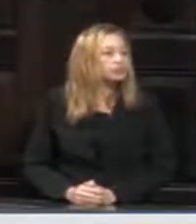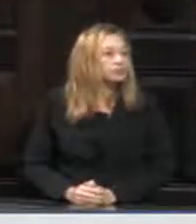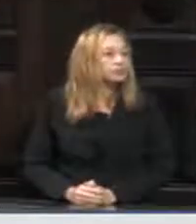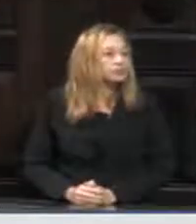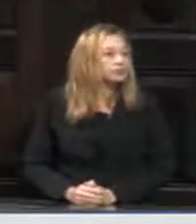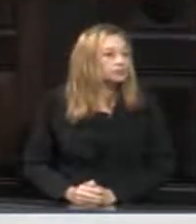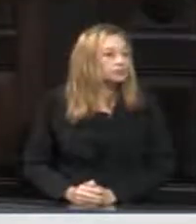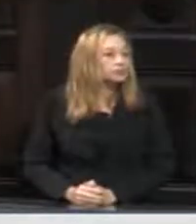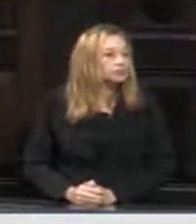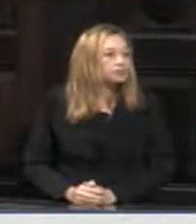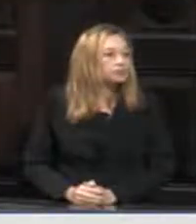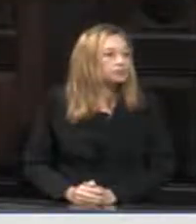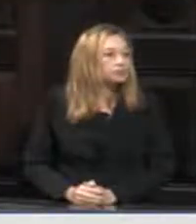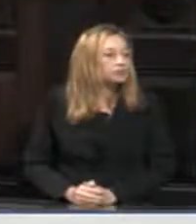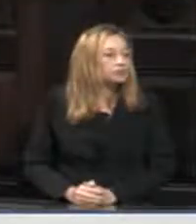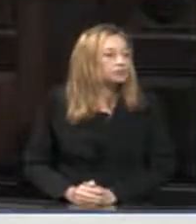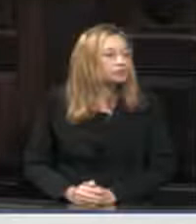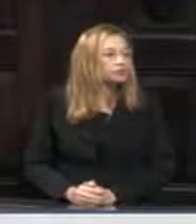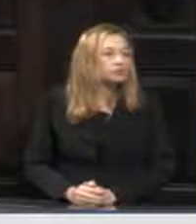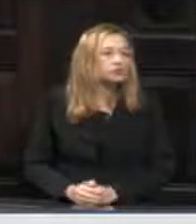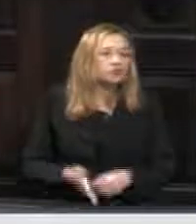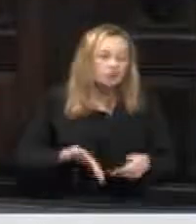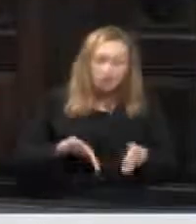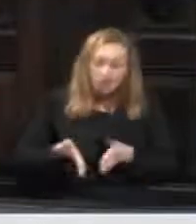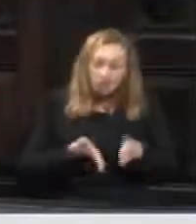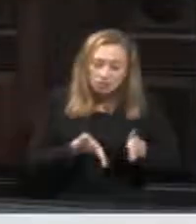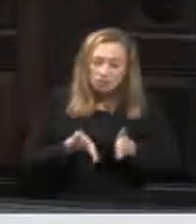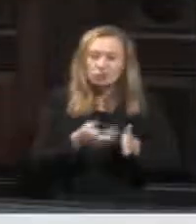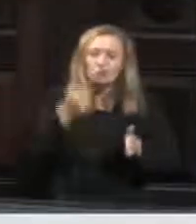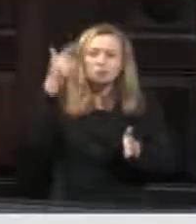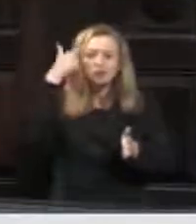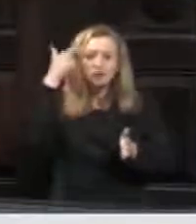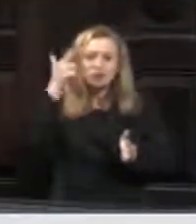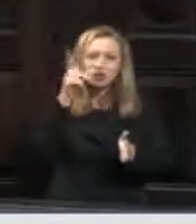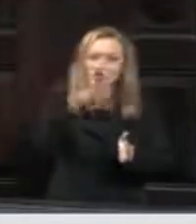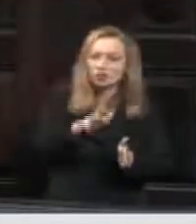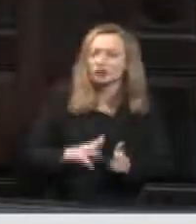Então, esse é um outro caminho de pensamento.